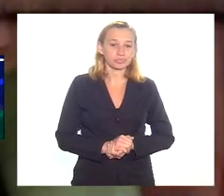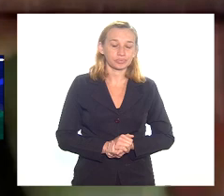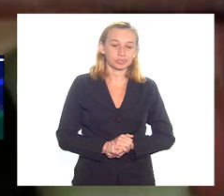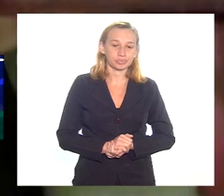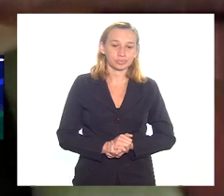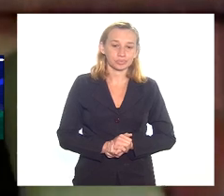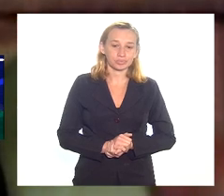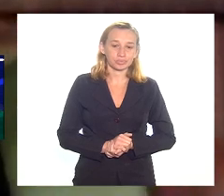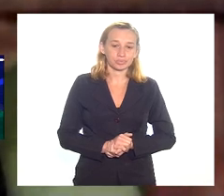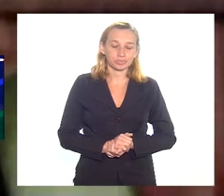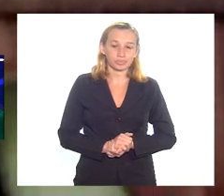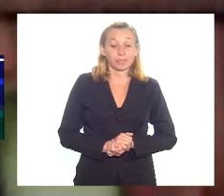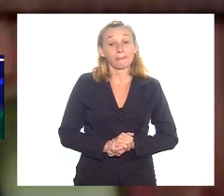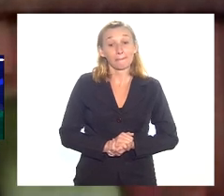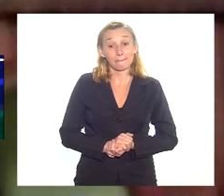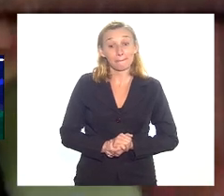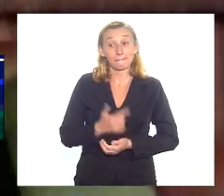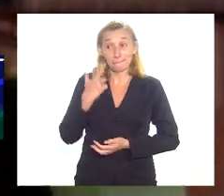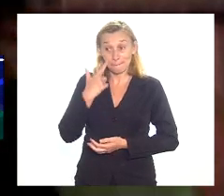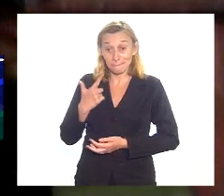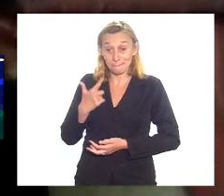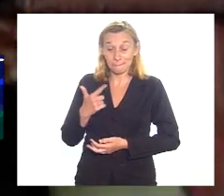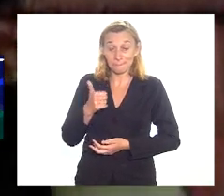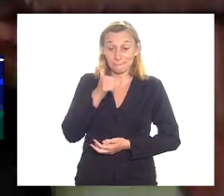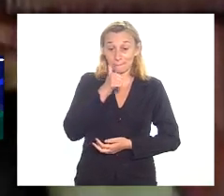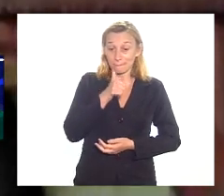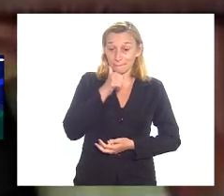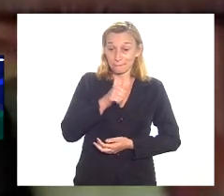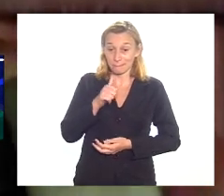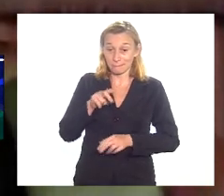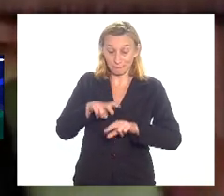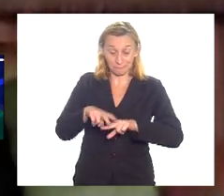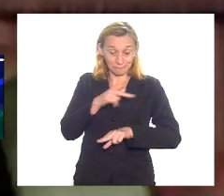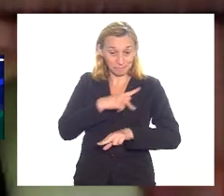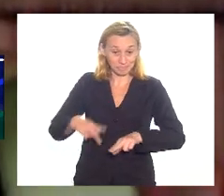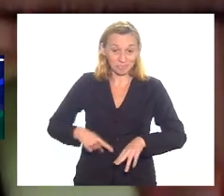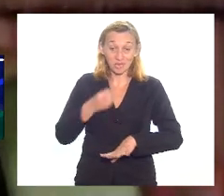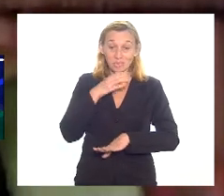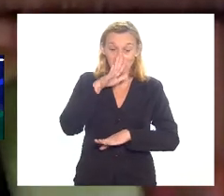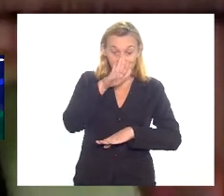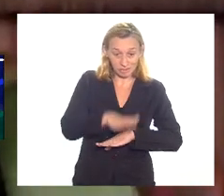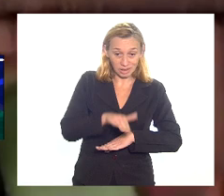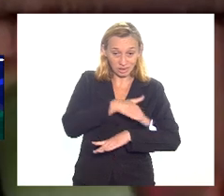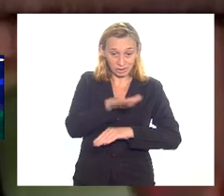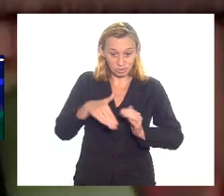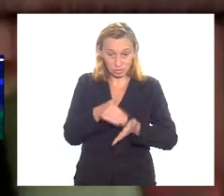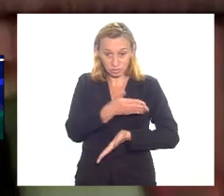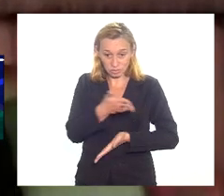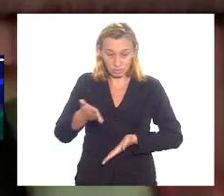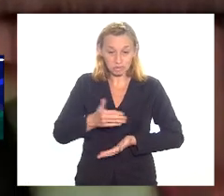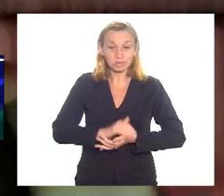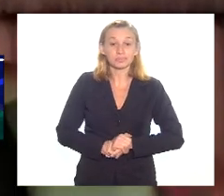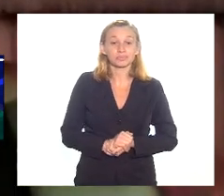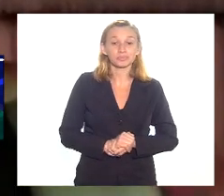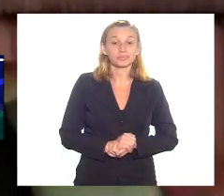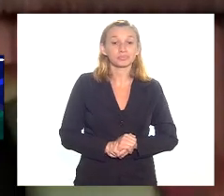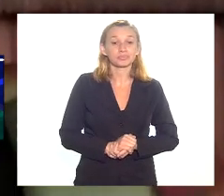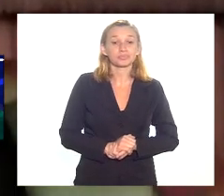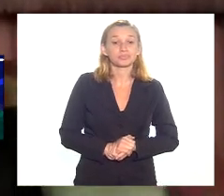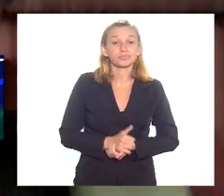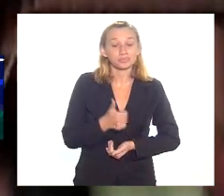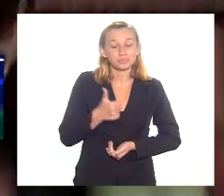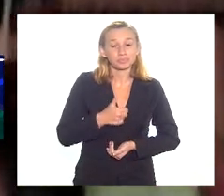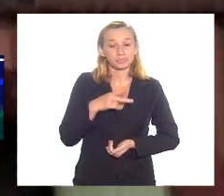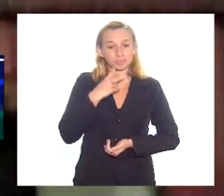mais dessa presidência interina. Bom, boa tarde a todos e todas que nos assistem. Primeiro,